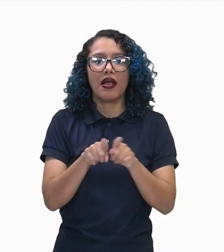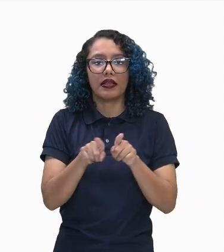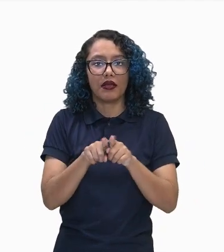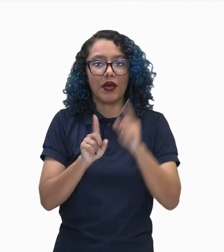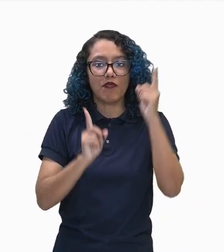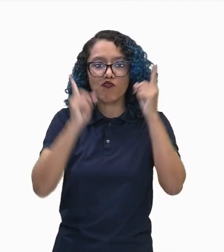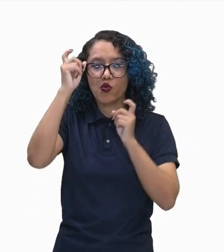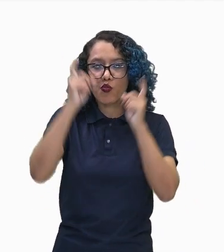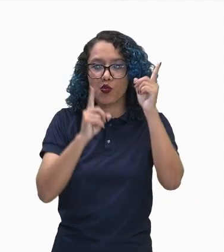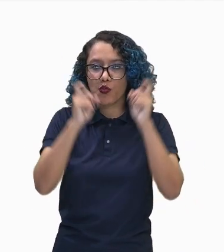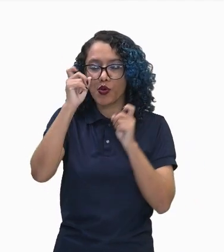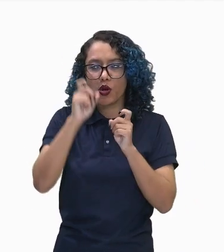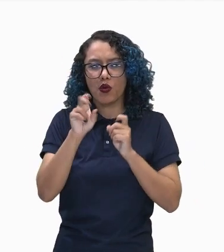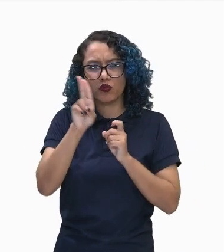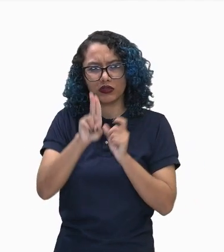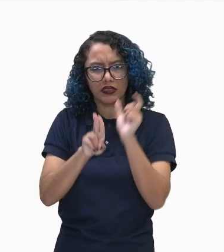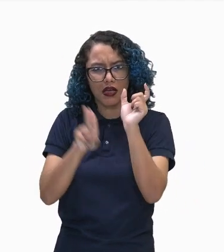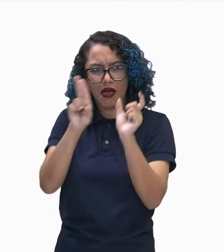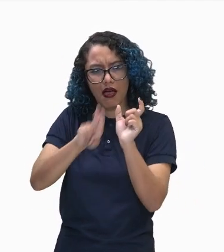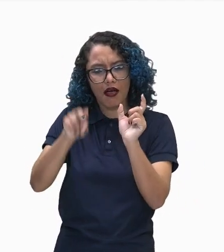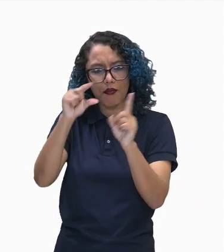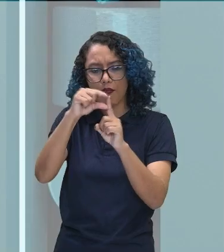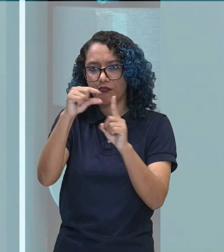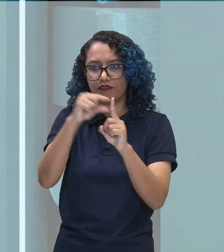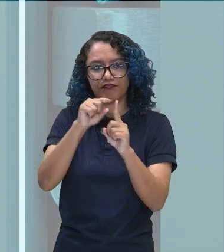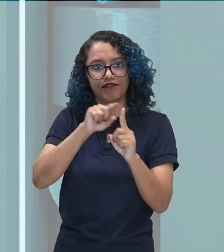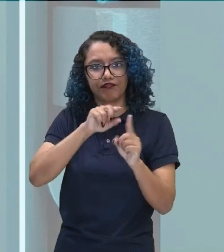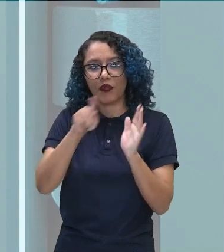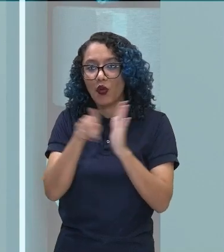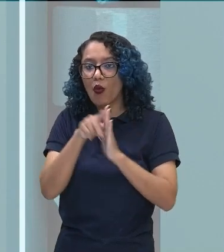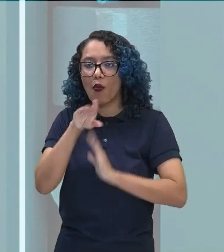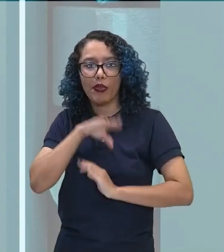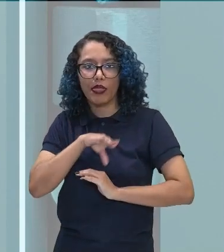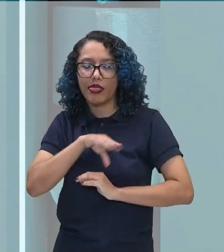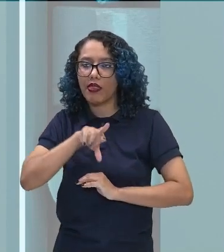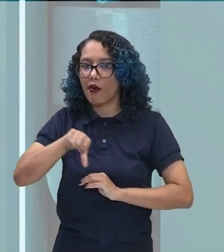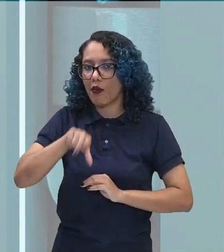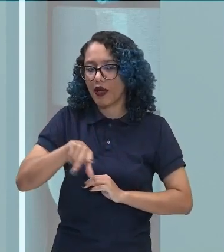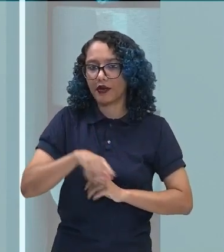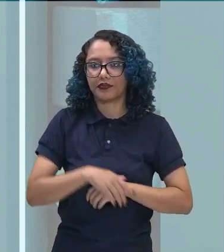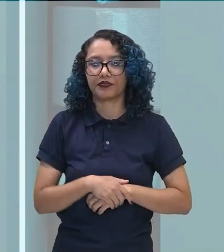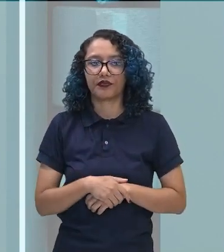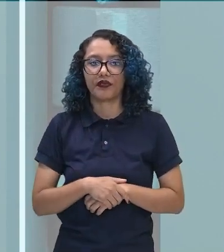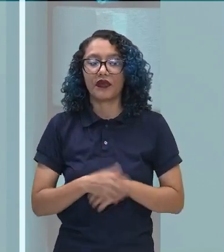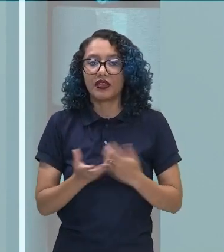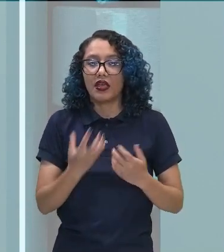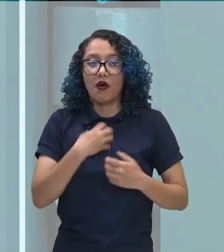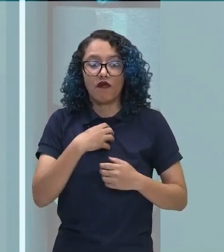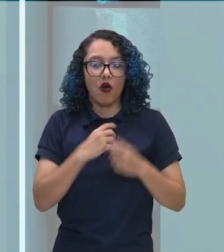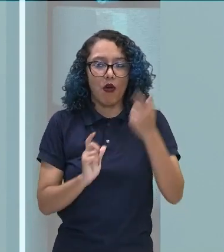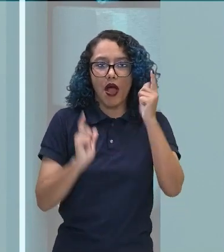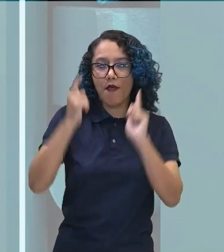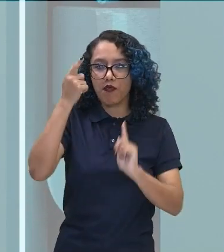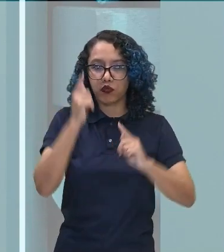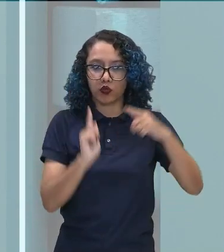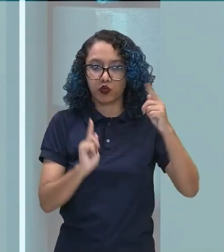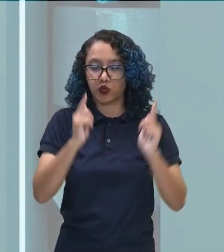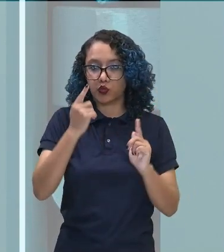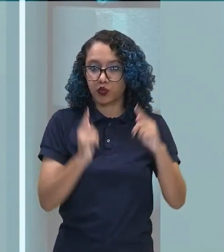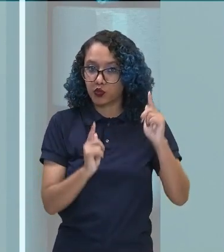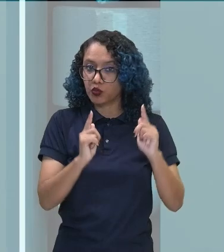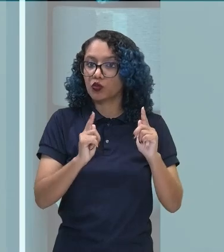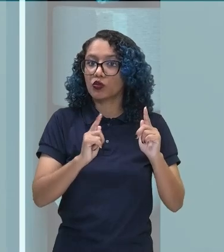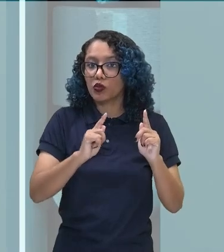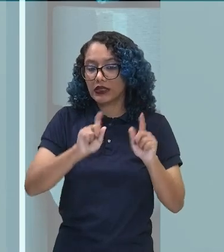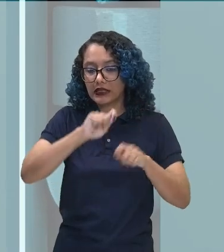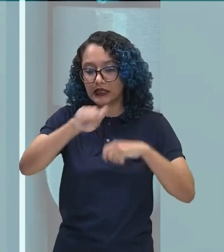Então, a forma como a pessoa fala, ou como a pessoa faz os gestos, e a fisionomia